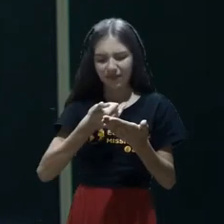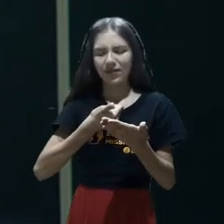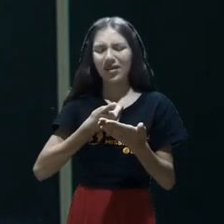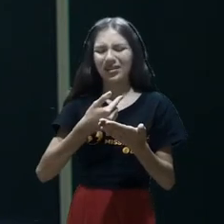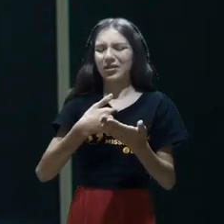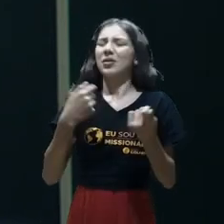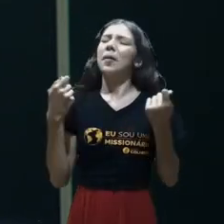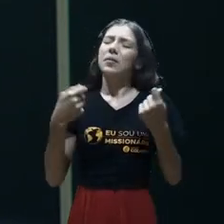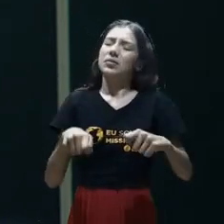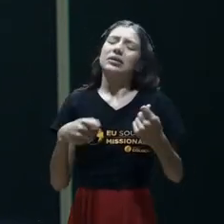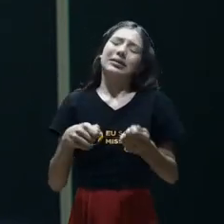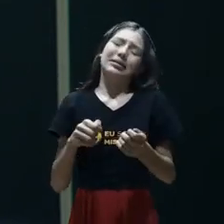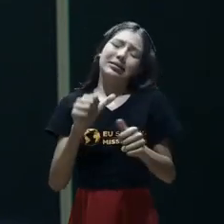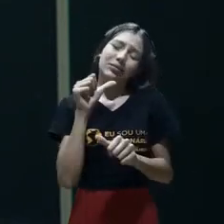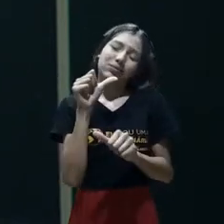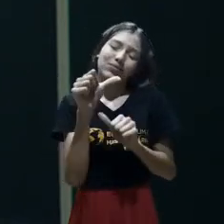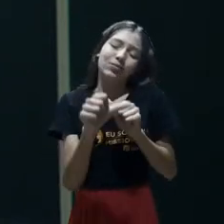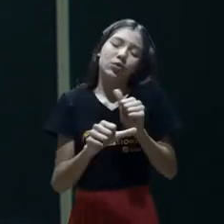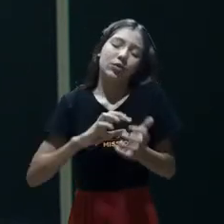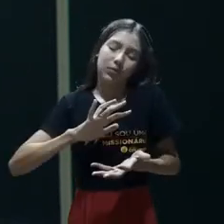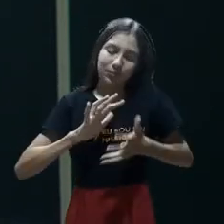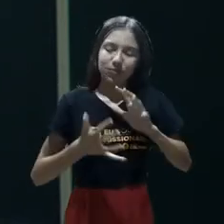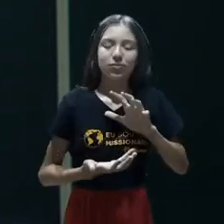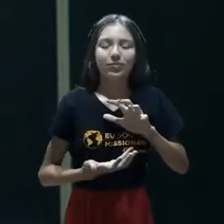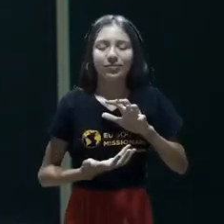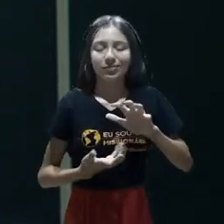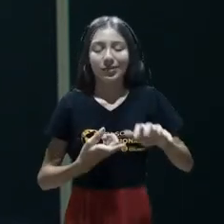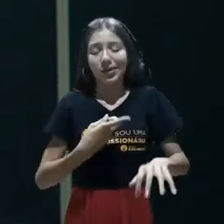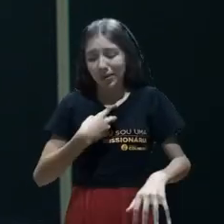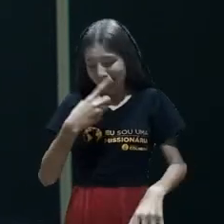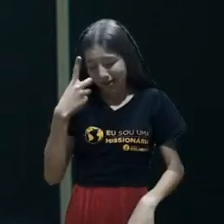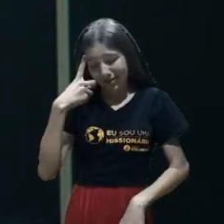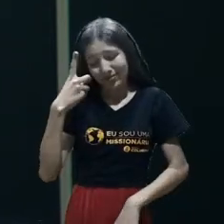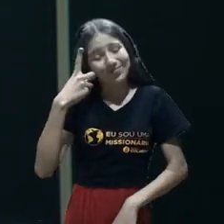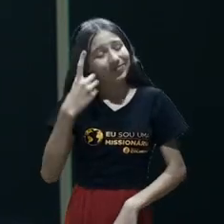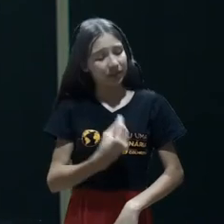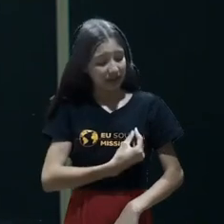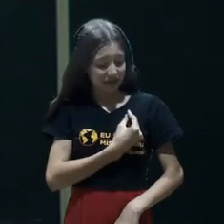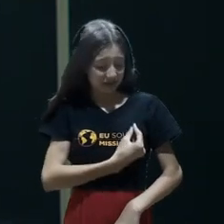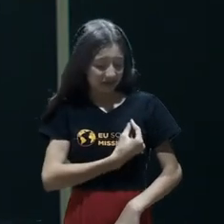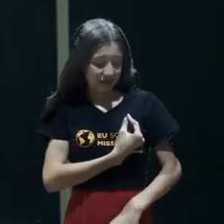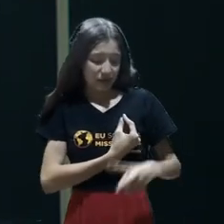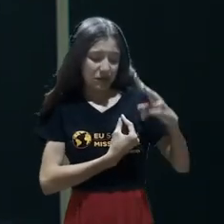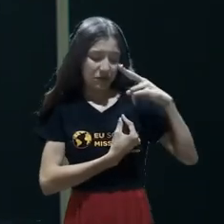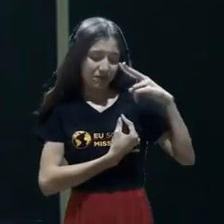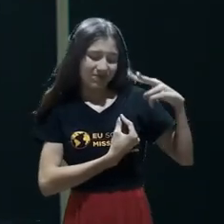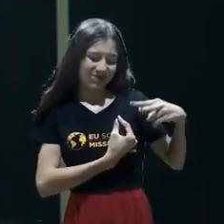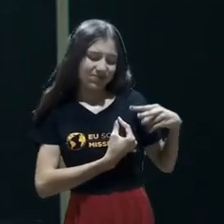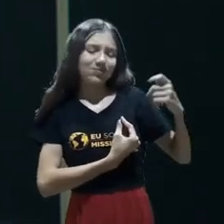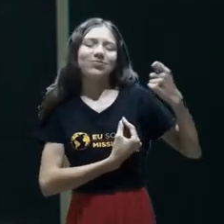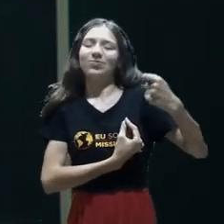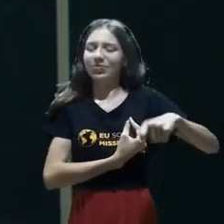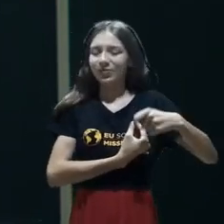mudar. Ah, como eu preciso rever os meus conceitos, Pai. Nos ajude a nos equilibrarmos,